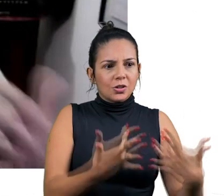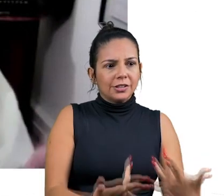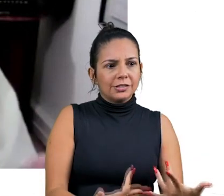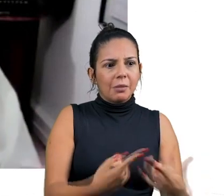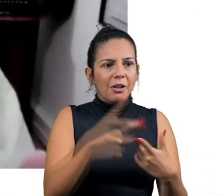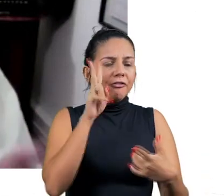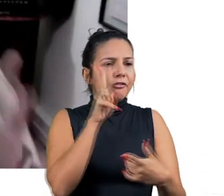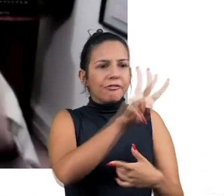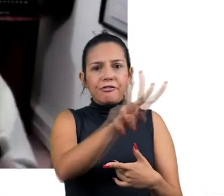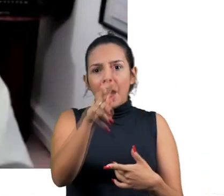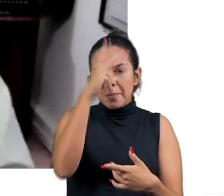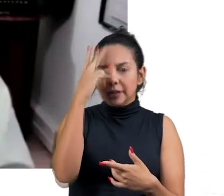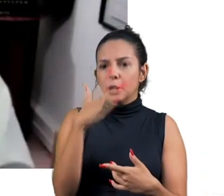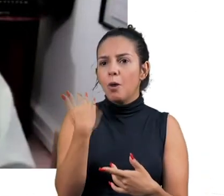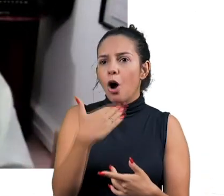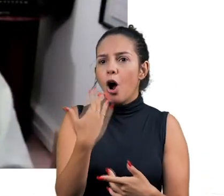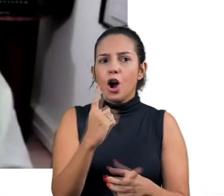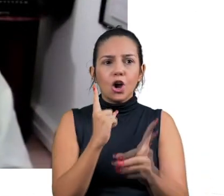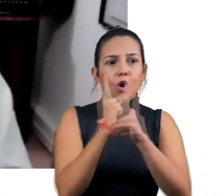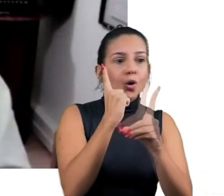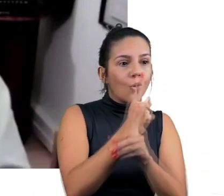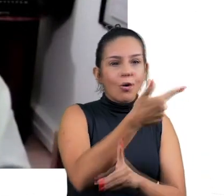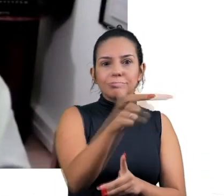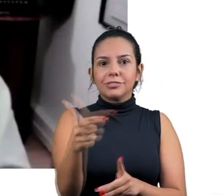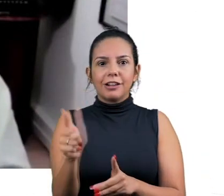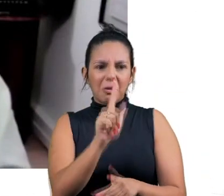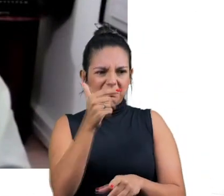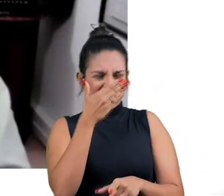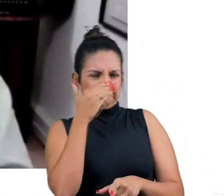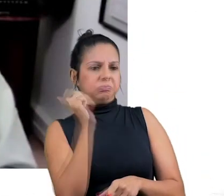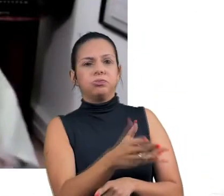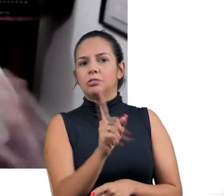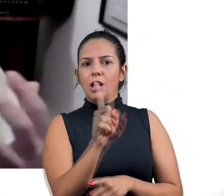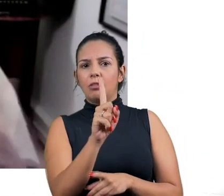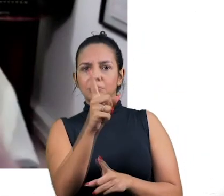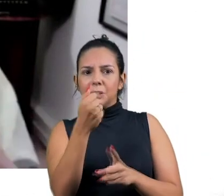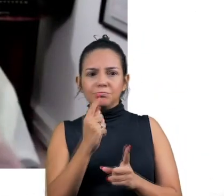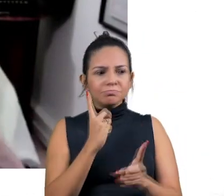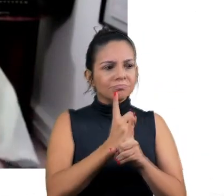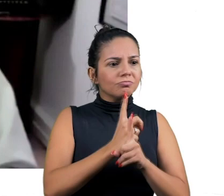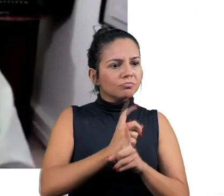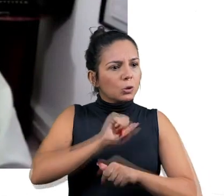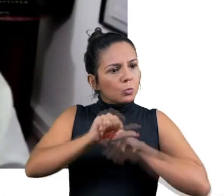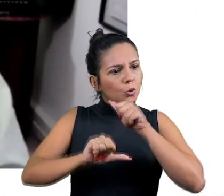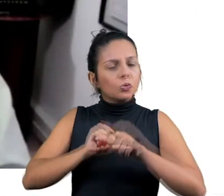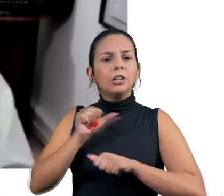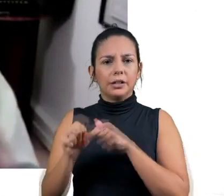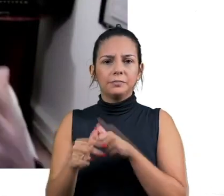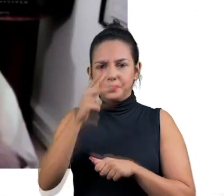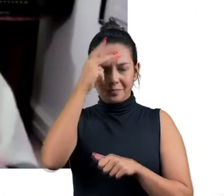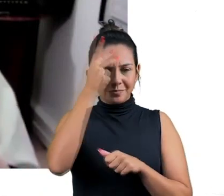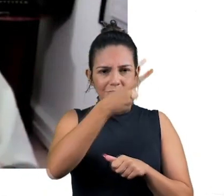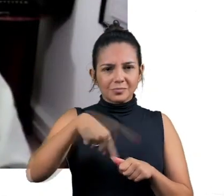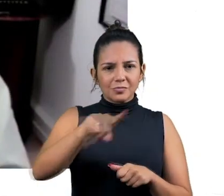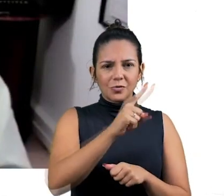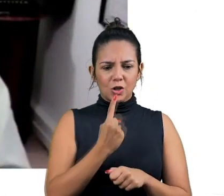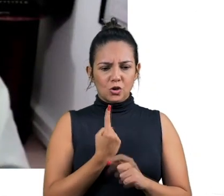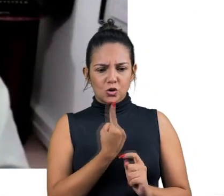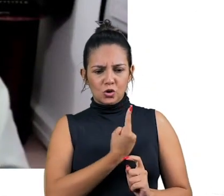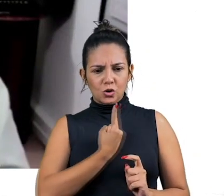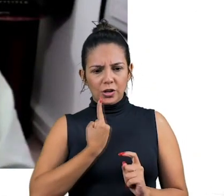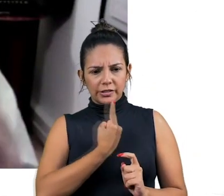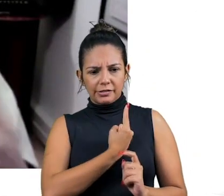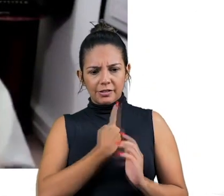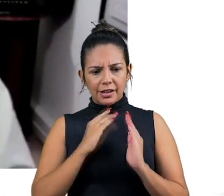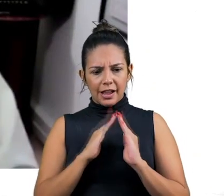solidariedade, de encontrar o outro, não de rejeitar o outro. Né? Então, as pessoas, na solidão do seu